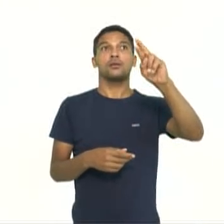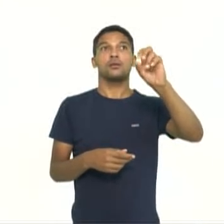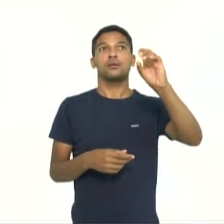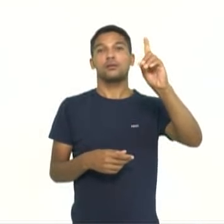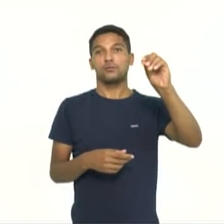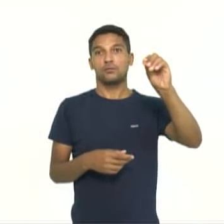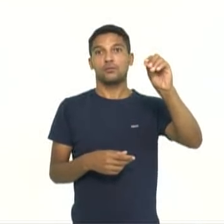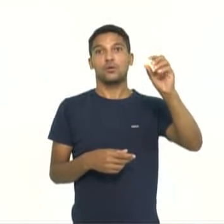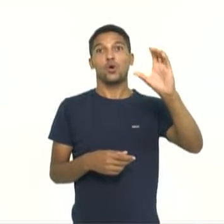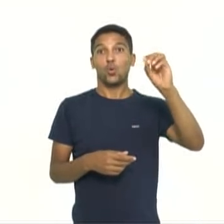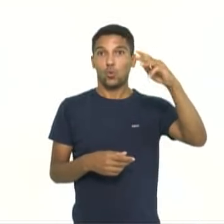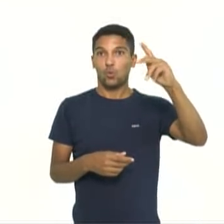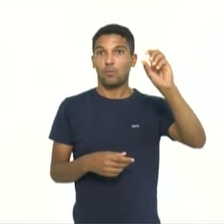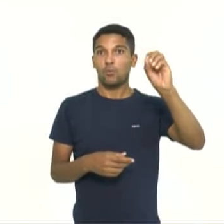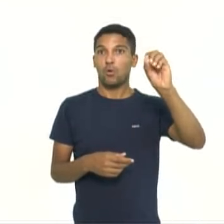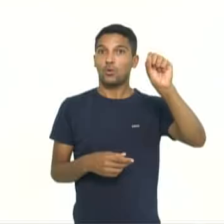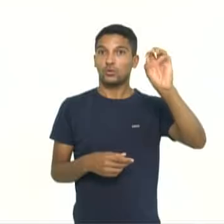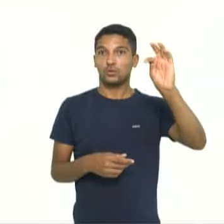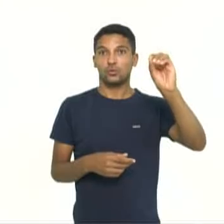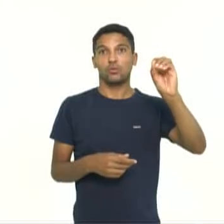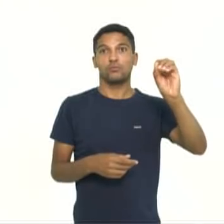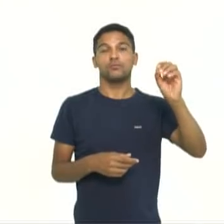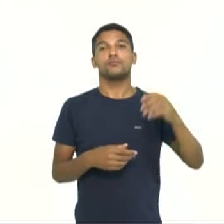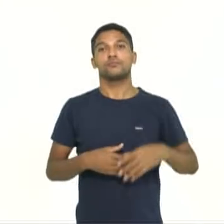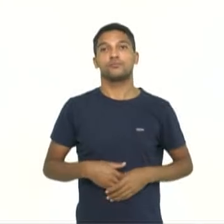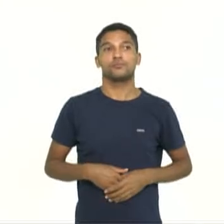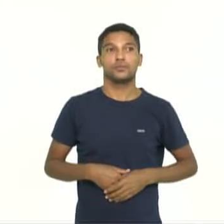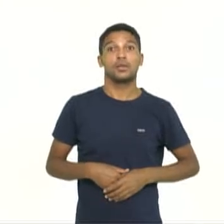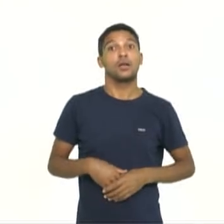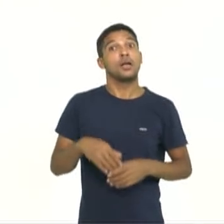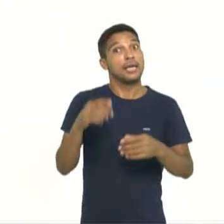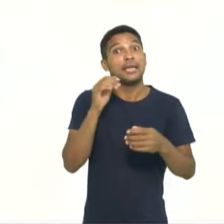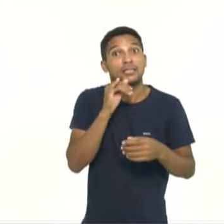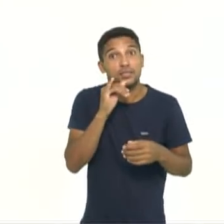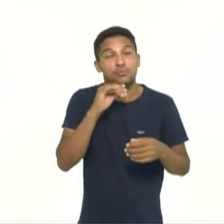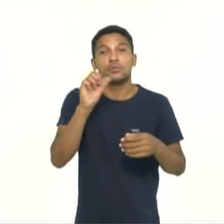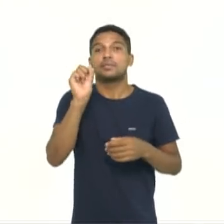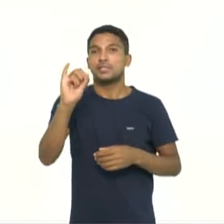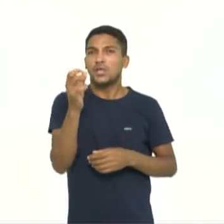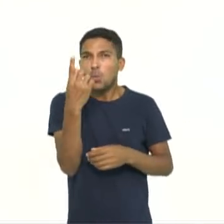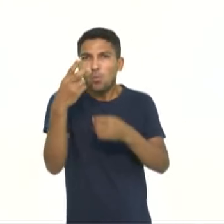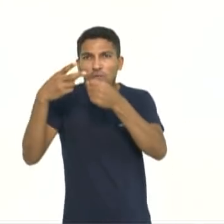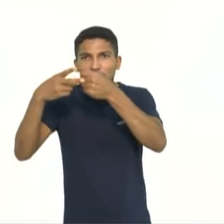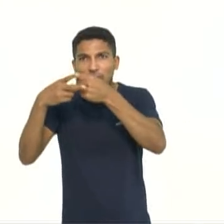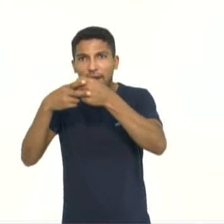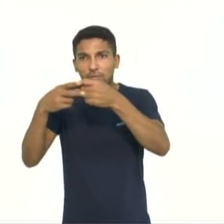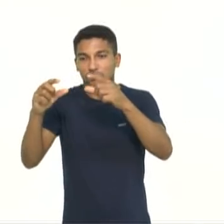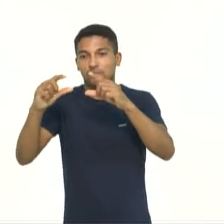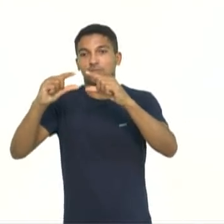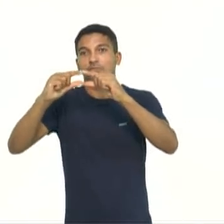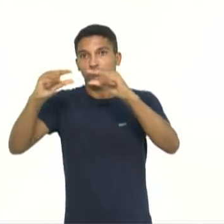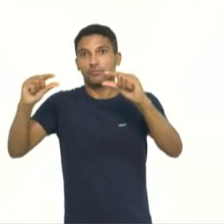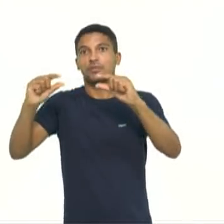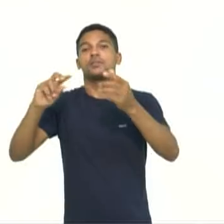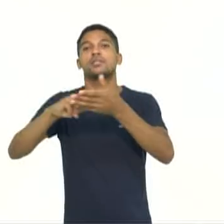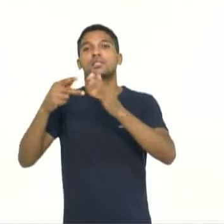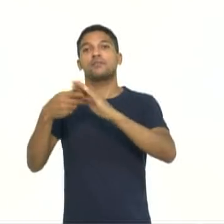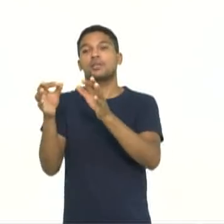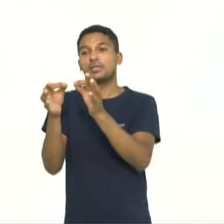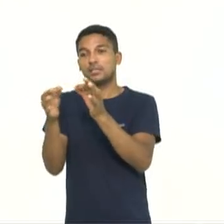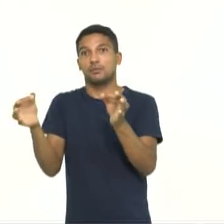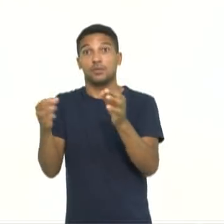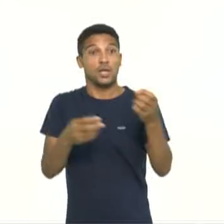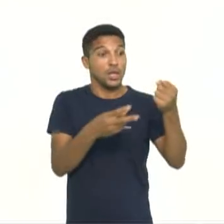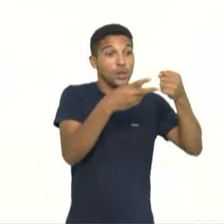será que existe nessa frase? Né? Se existir mais de um verbo, será que vai ser período simples ou período composto? Então, vocês